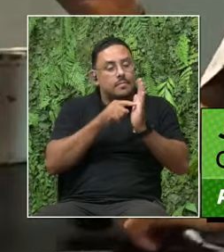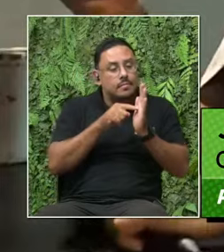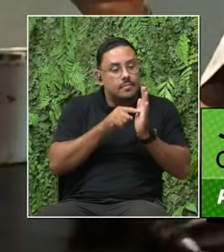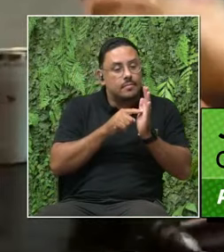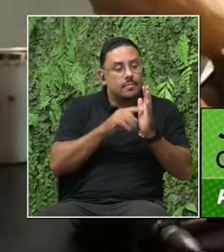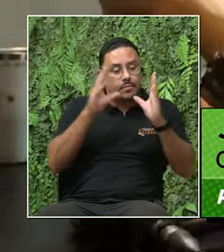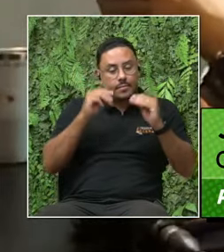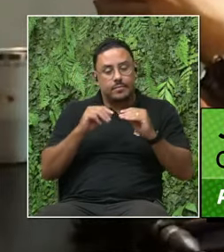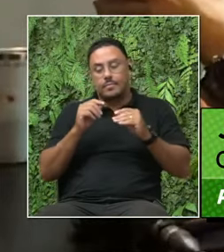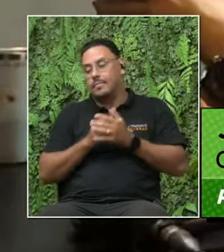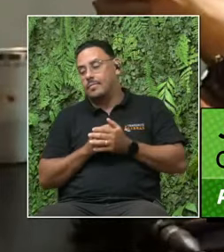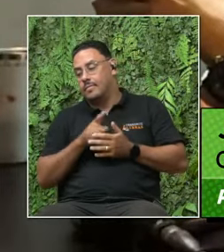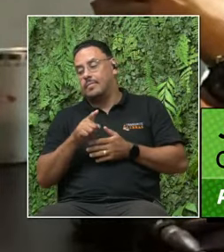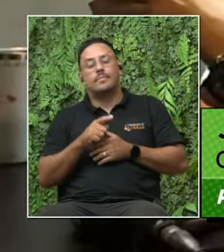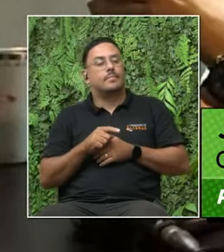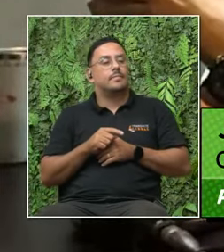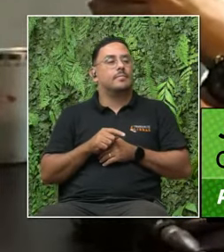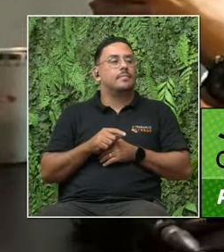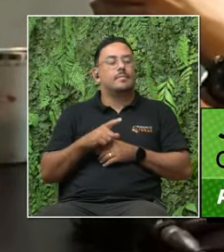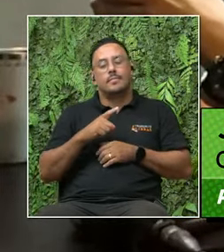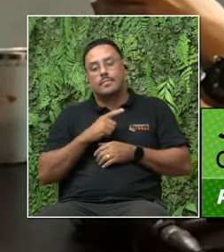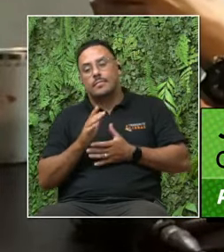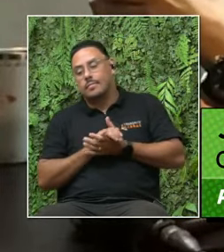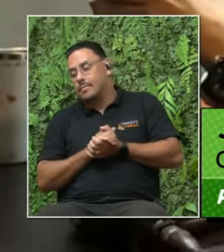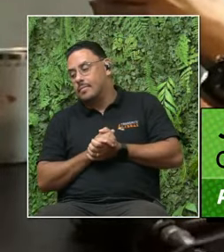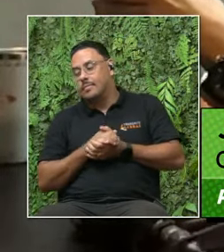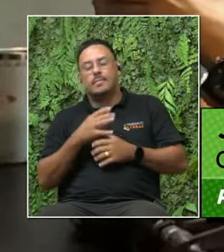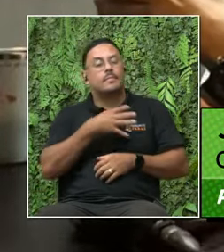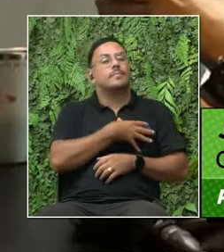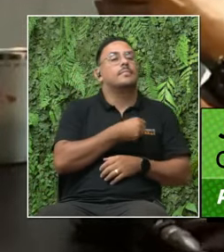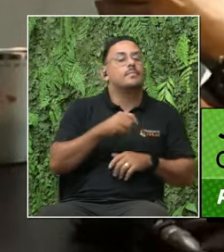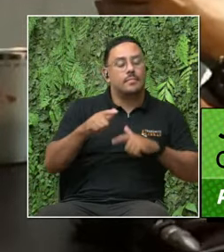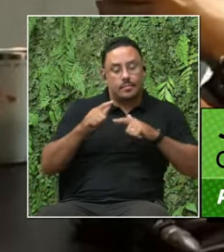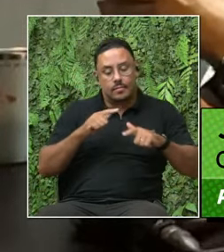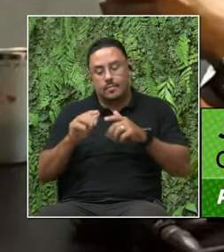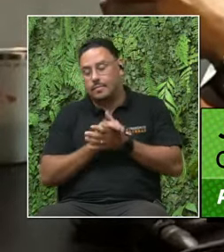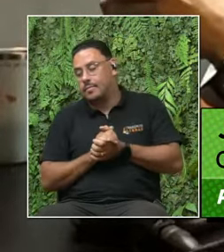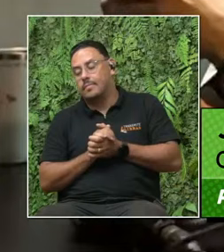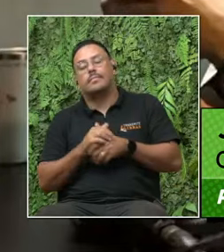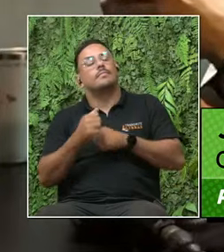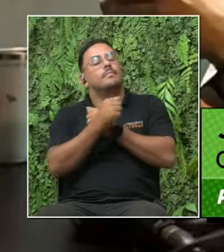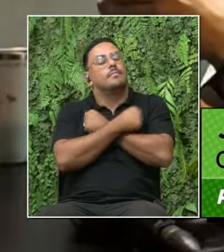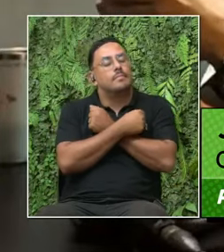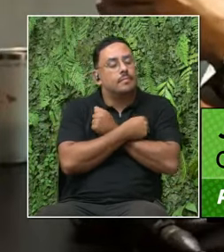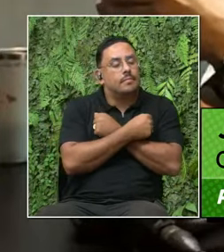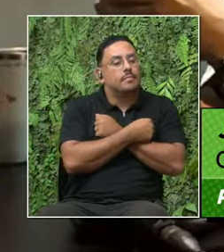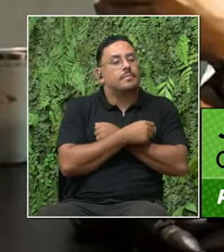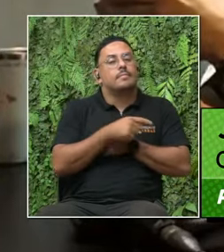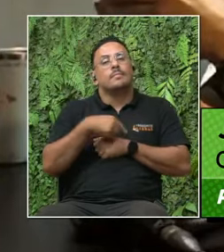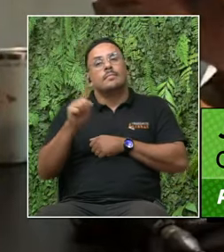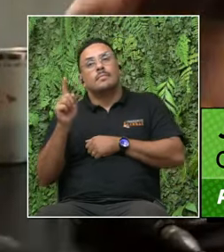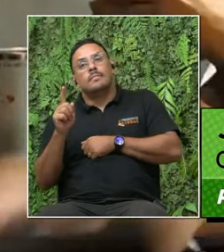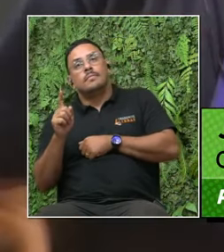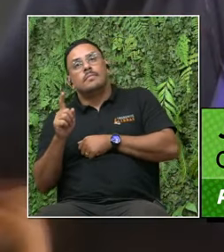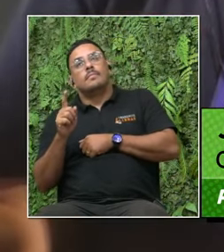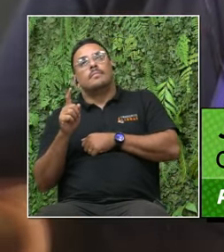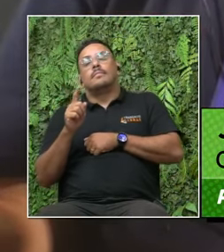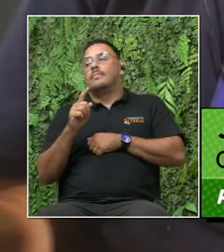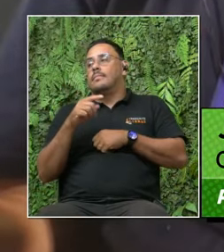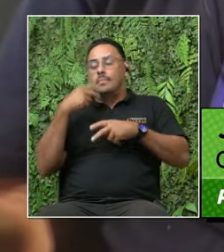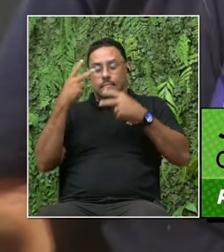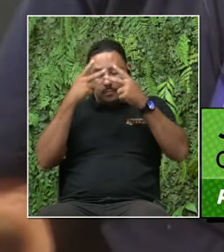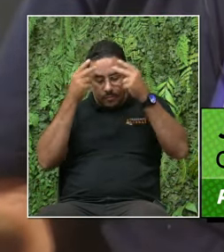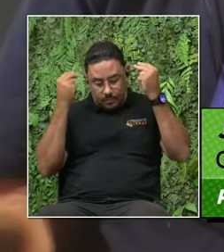e já desligo tá tentou ligar para mim à 15 falei meu filho eu tô trabalhando dá para atc não abraço ronzo tá então vamos lá a enfermeirinha vai ser